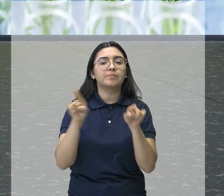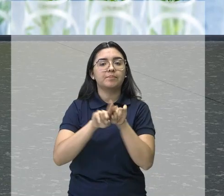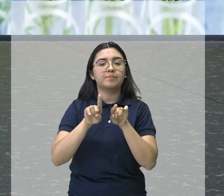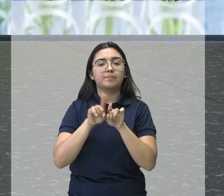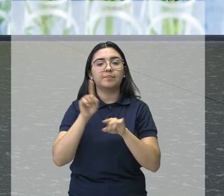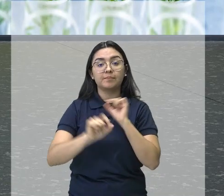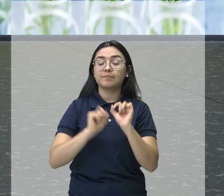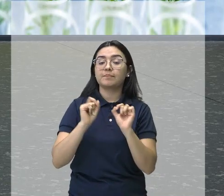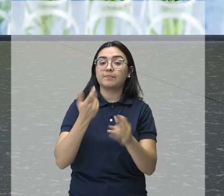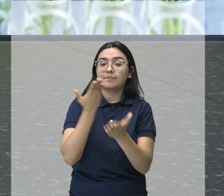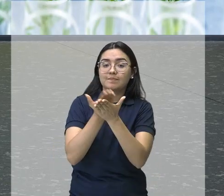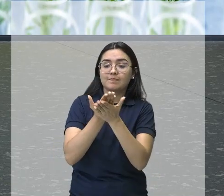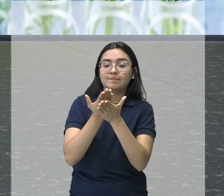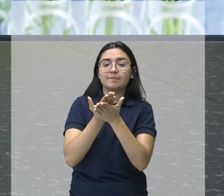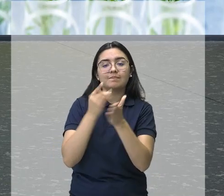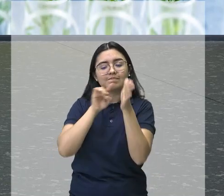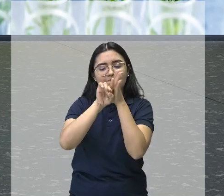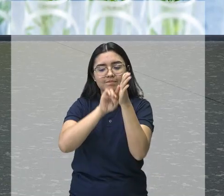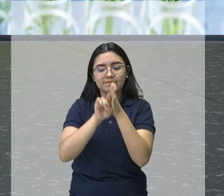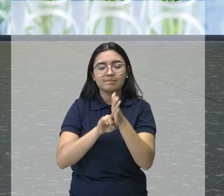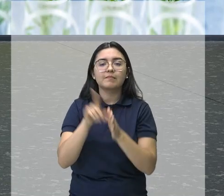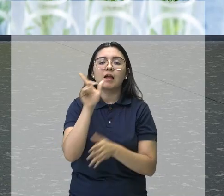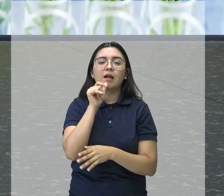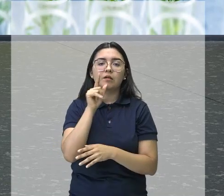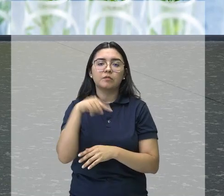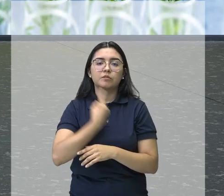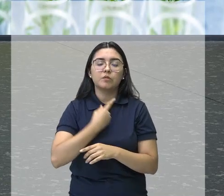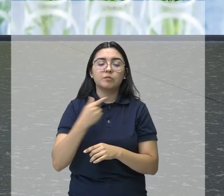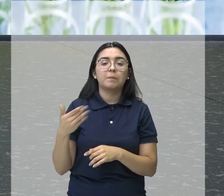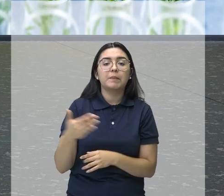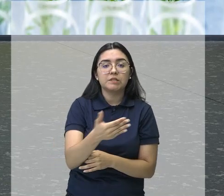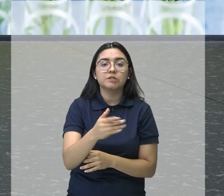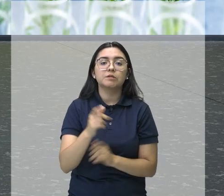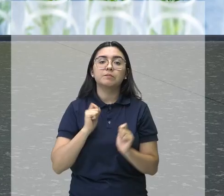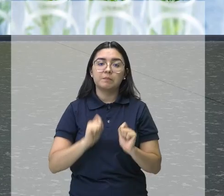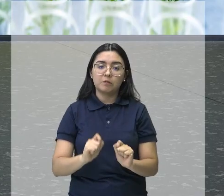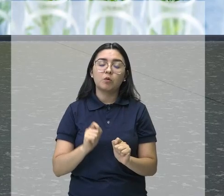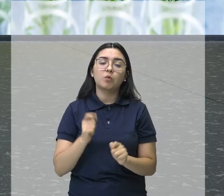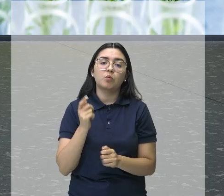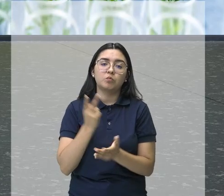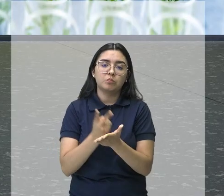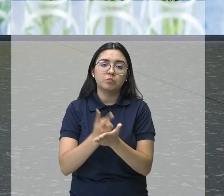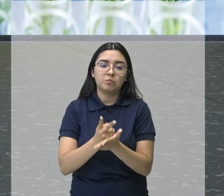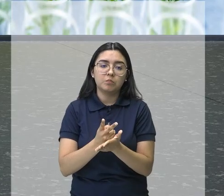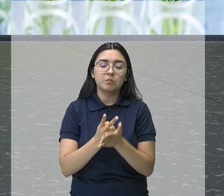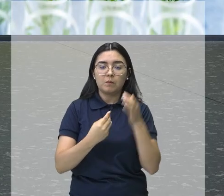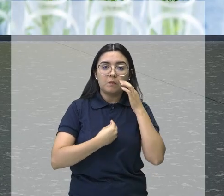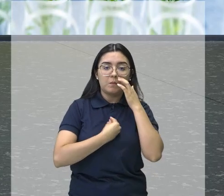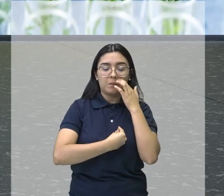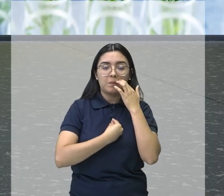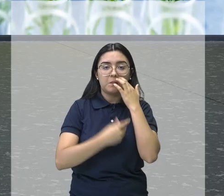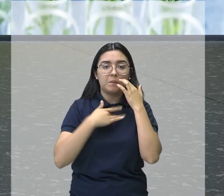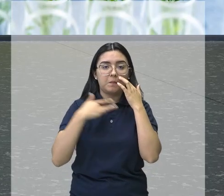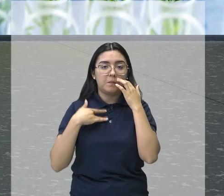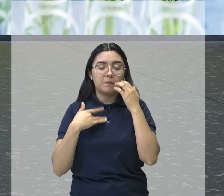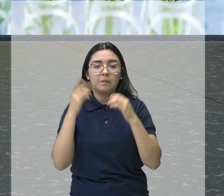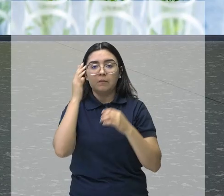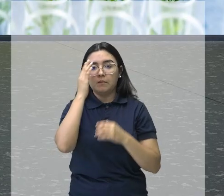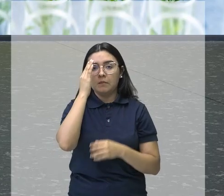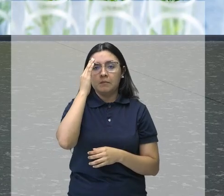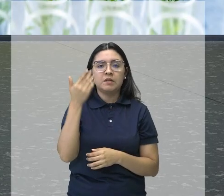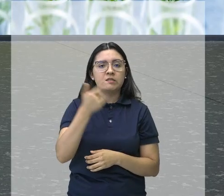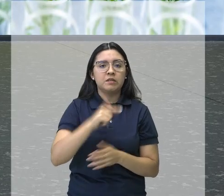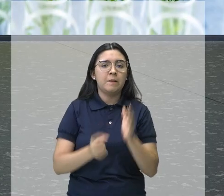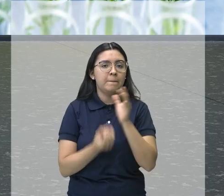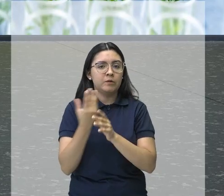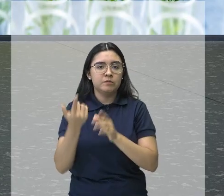também estudar a água para que os nossos peixes fiquem e continuem saudáveis para se